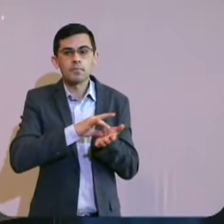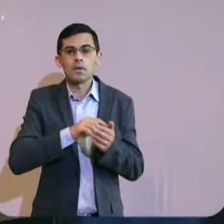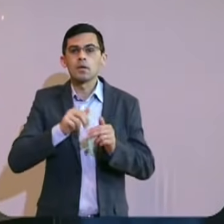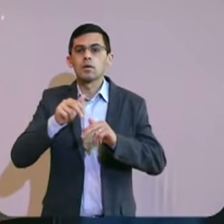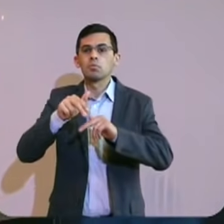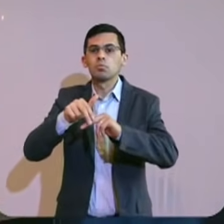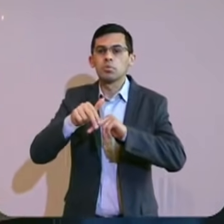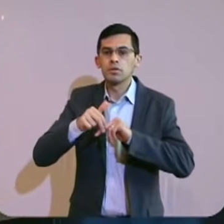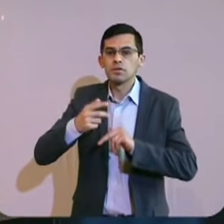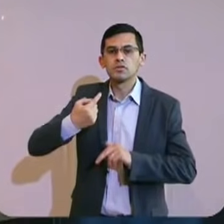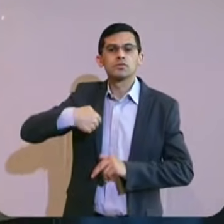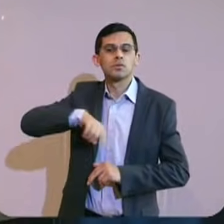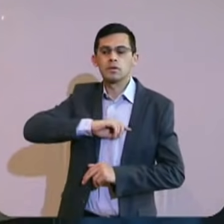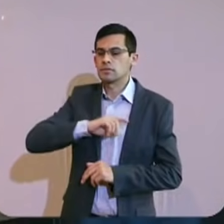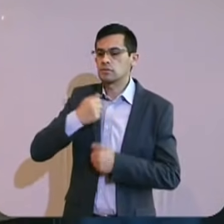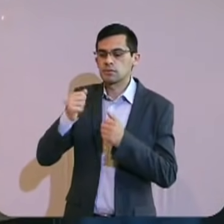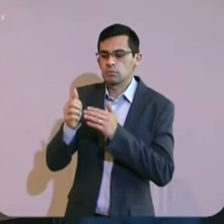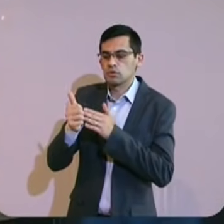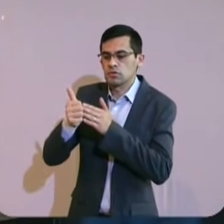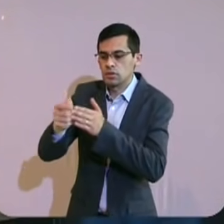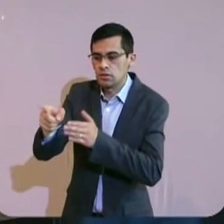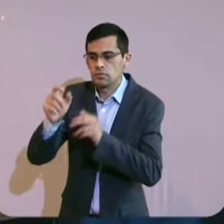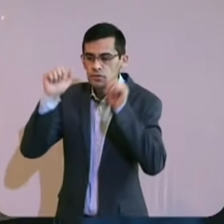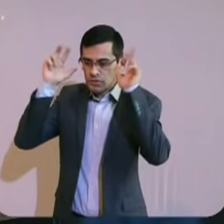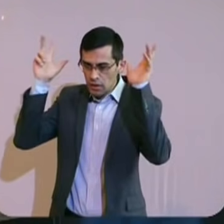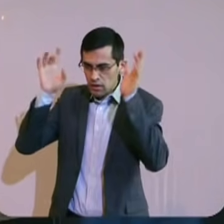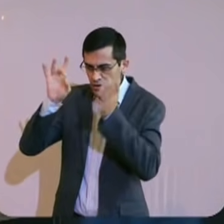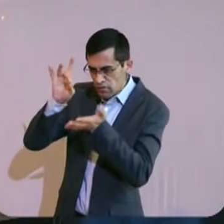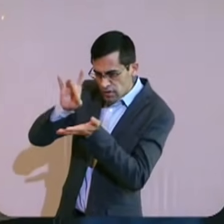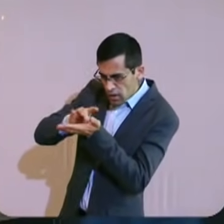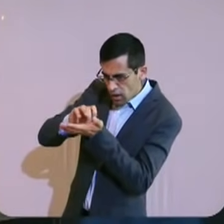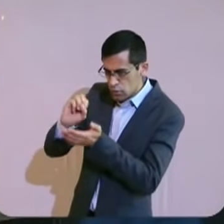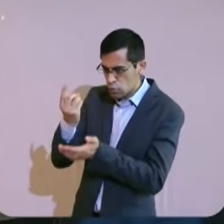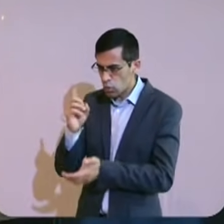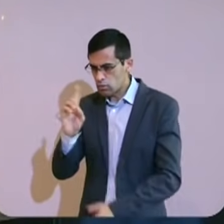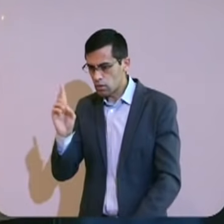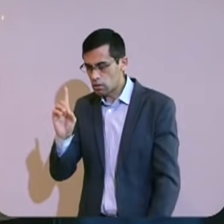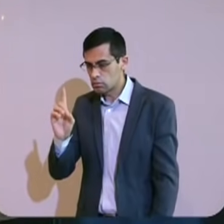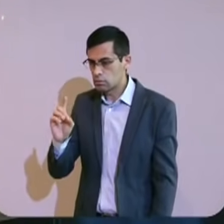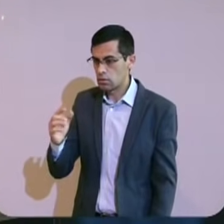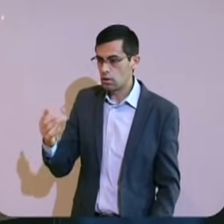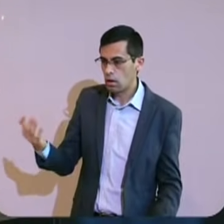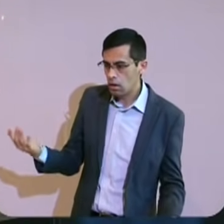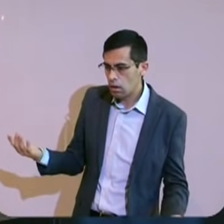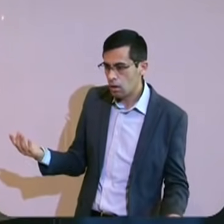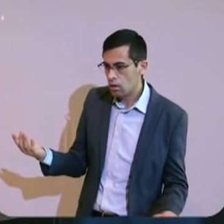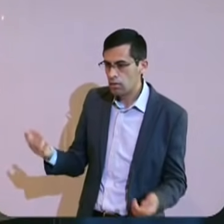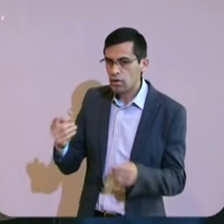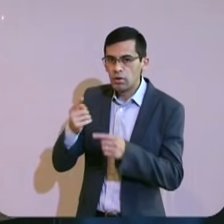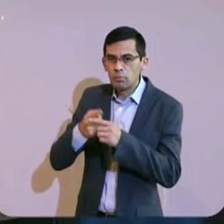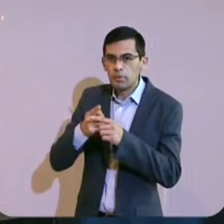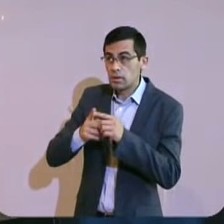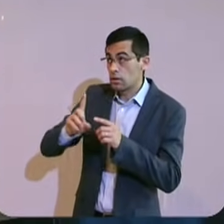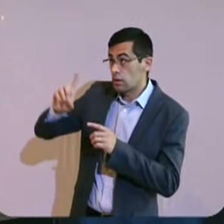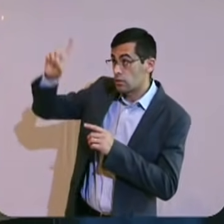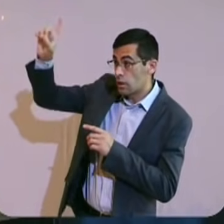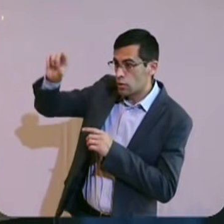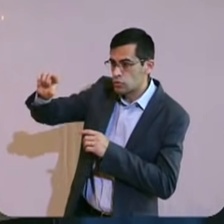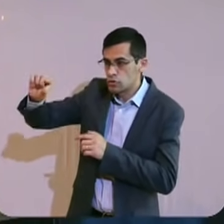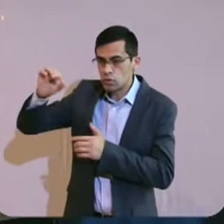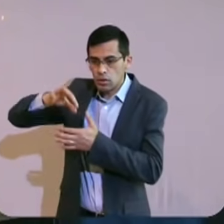Por isso a gente não precisa seguir você. É verdade ou é verdade? Ou não? Não. Porque Deus tinha colocado aquele